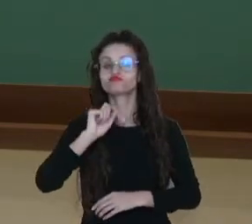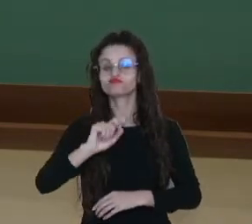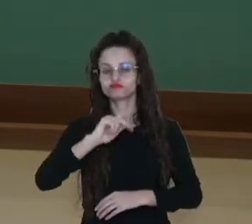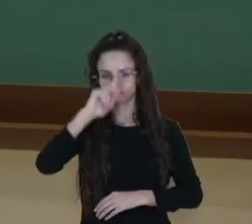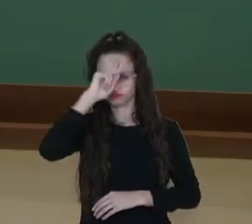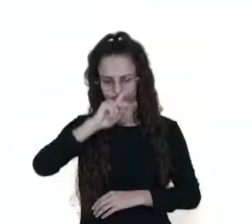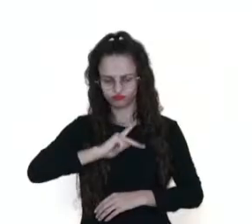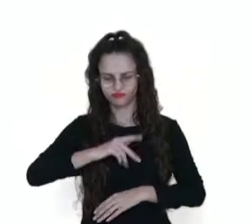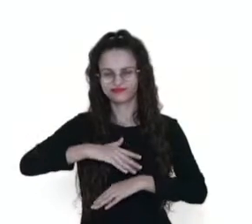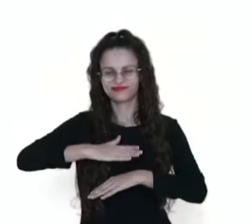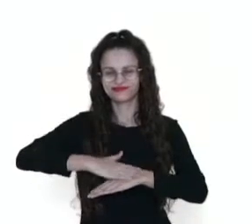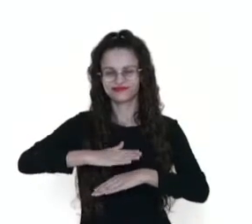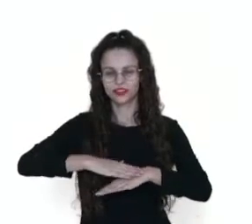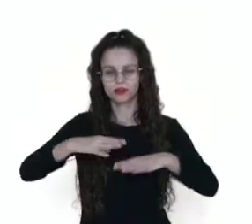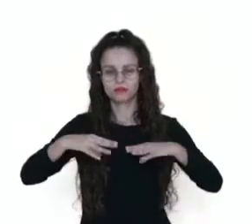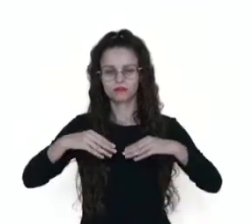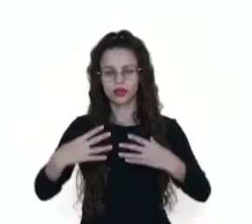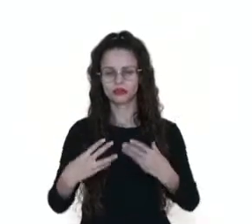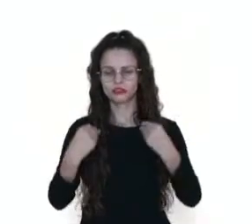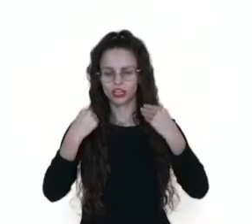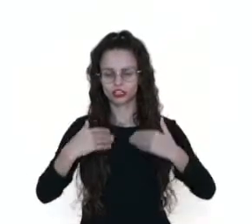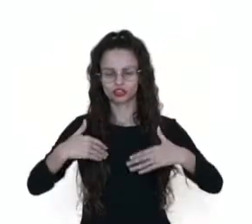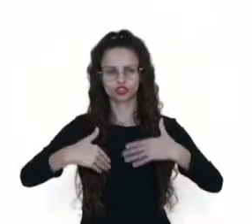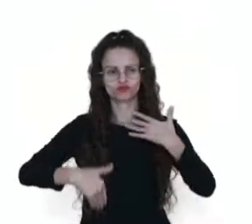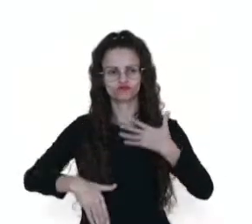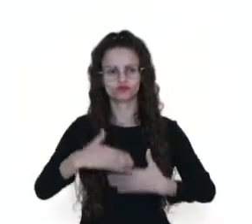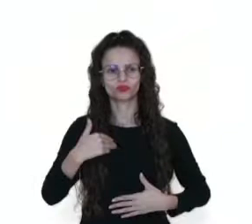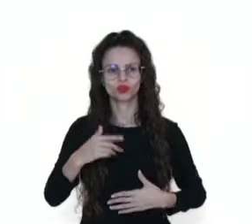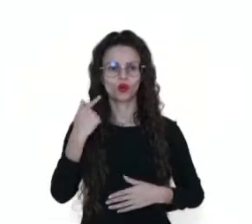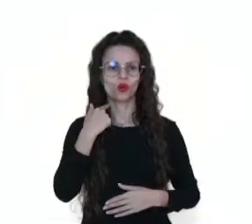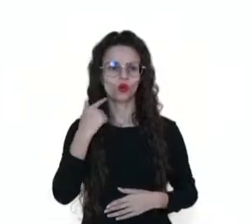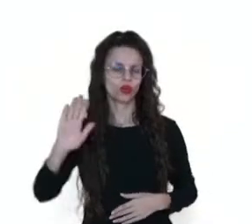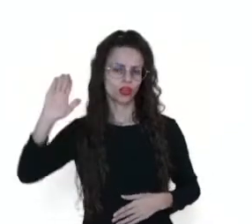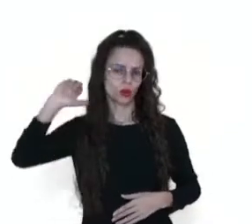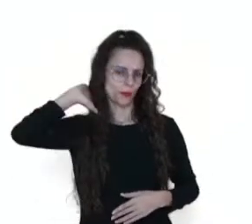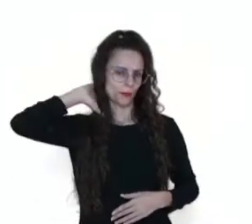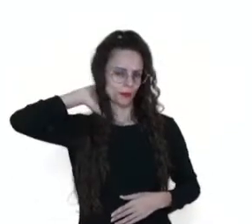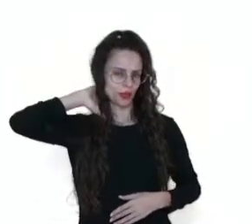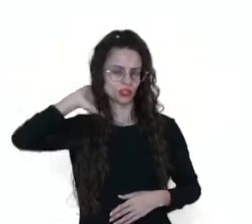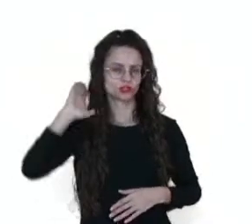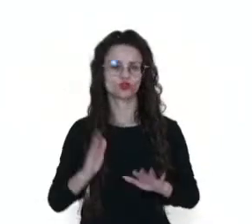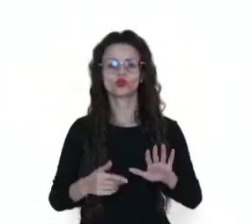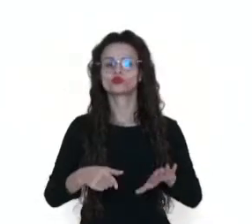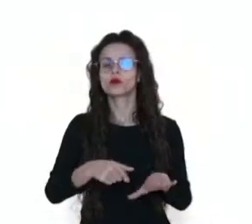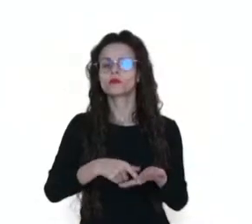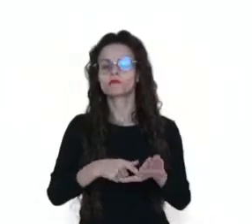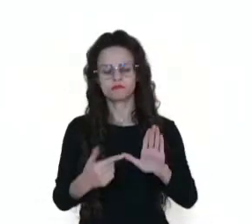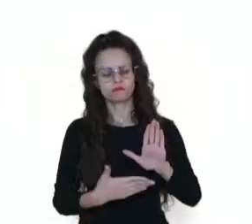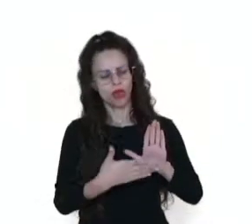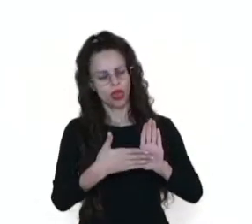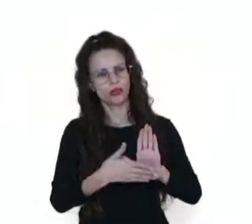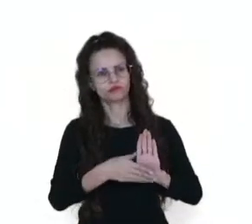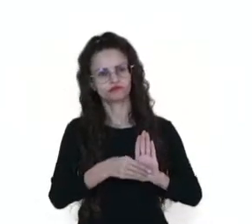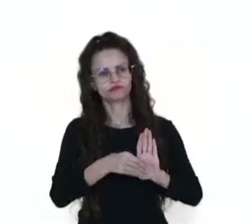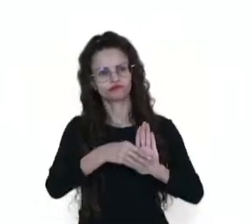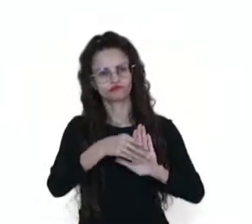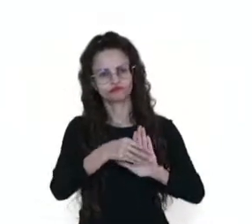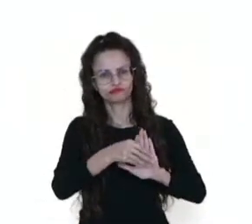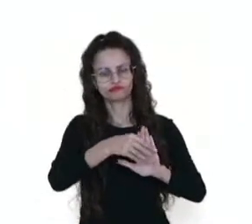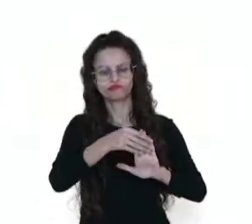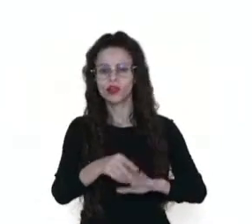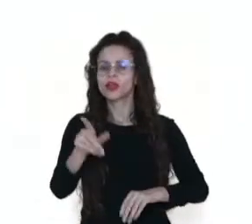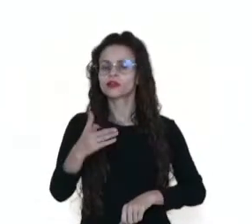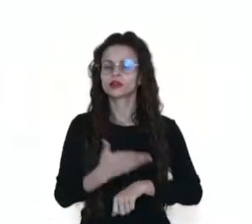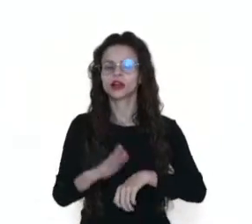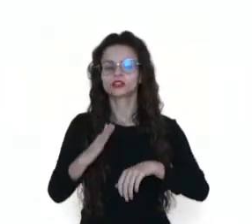mesmo. Observem a imagem da moça ali se massageando o pescoço, os pés, né? É uma prática que